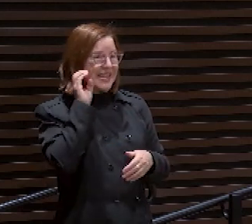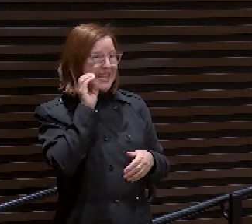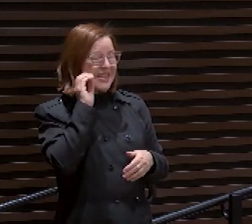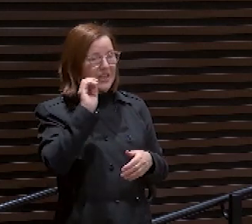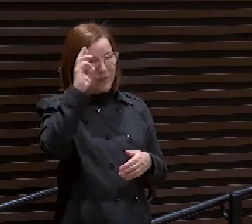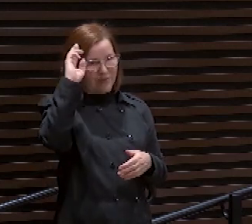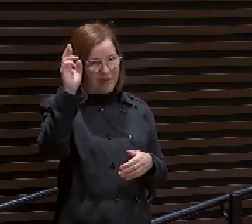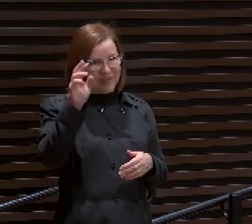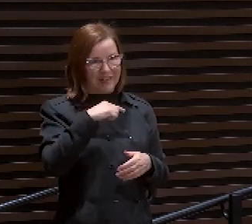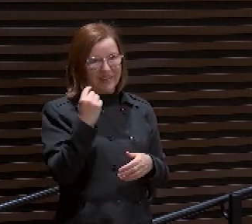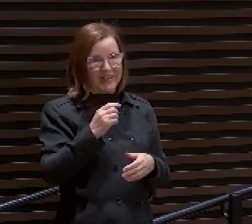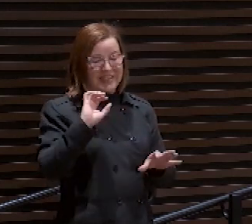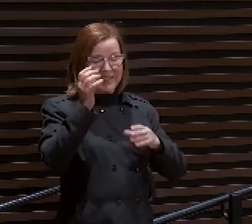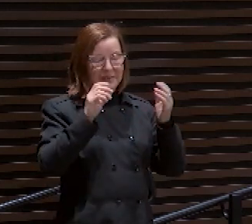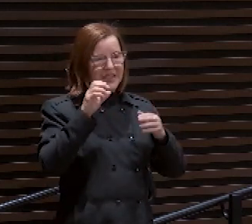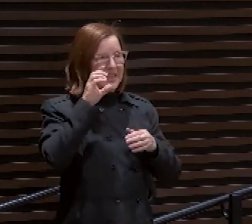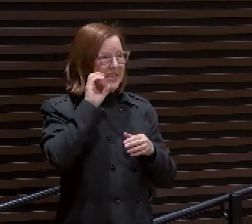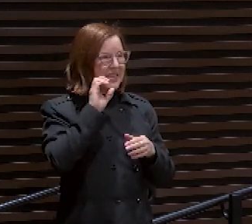do Senhor.